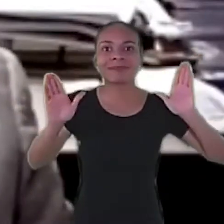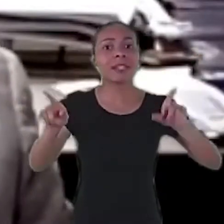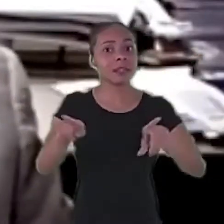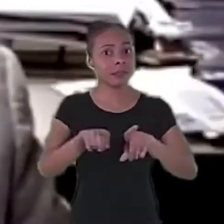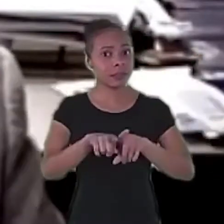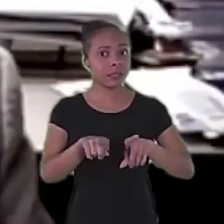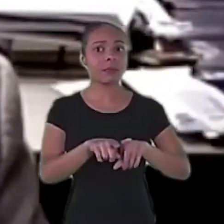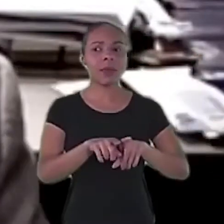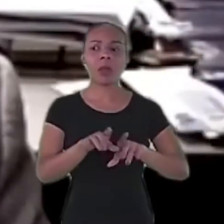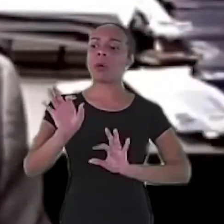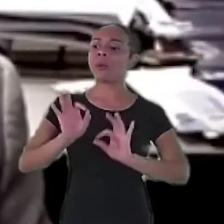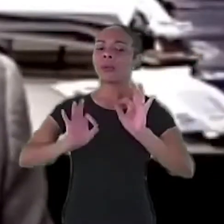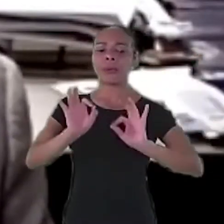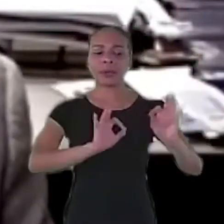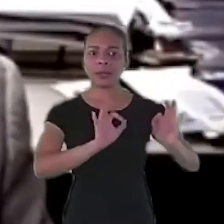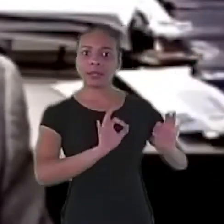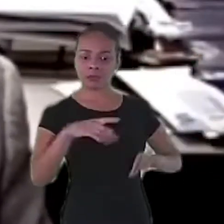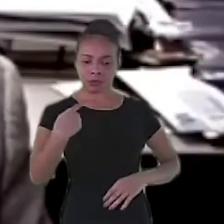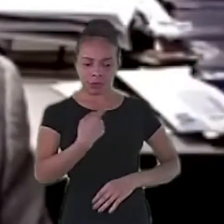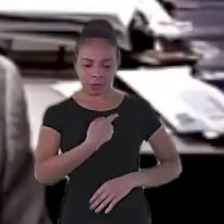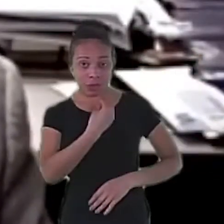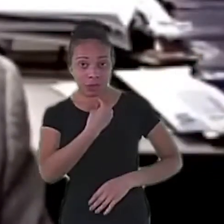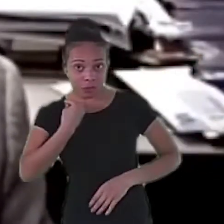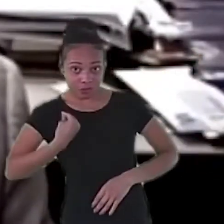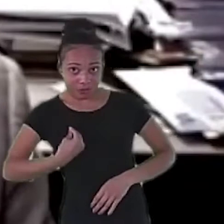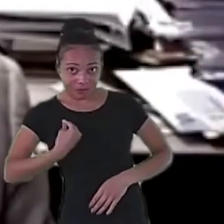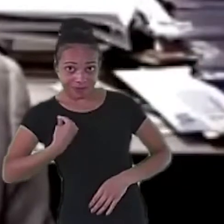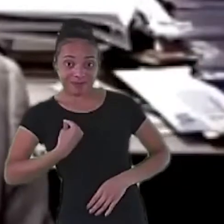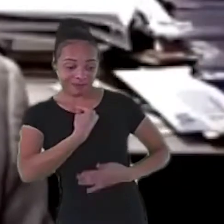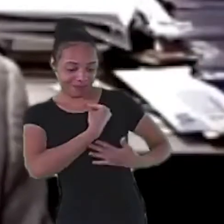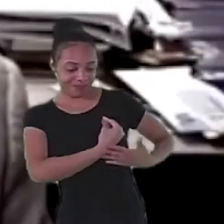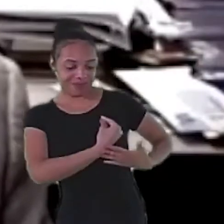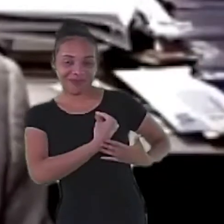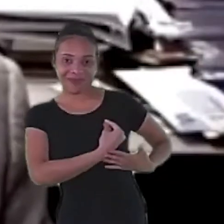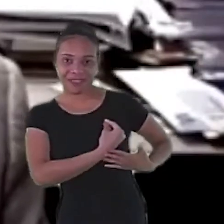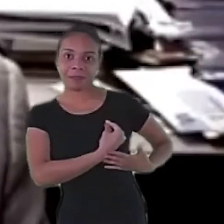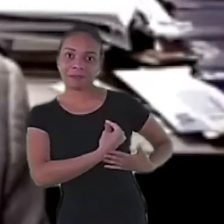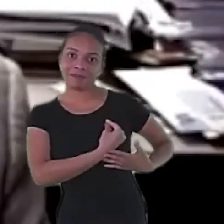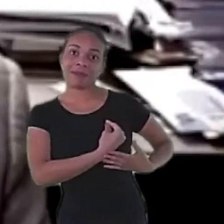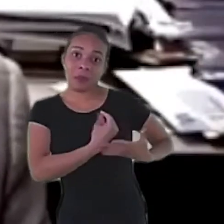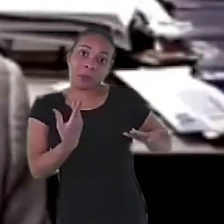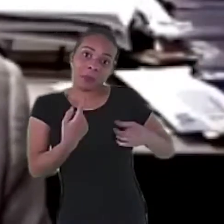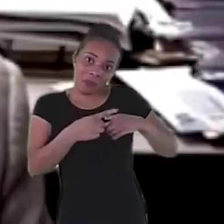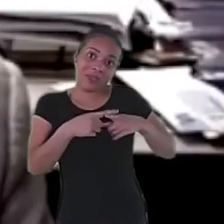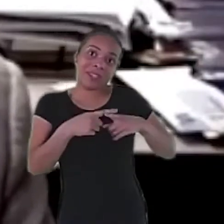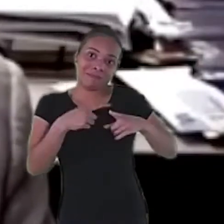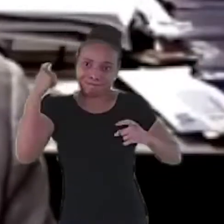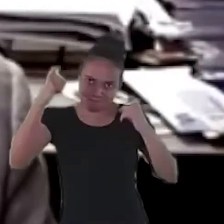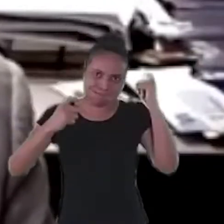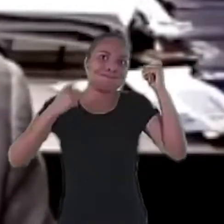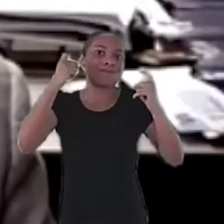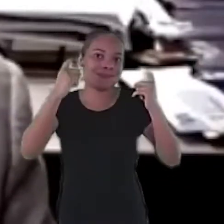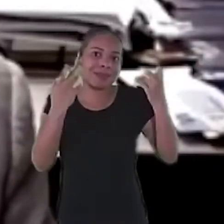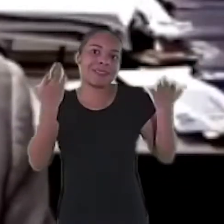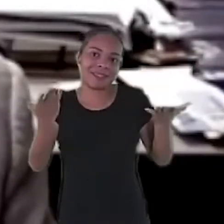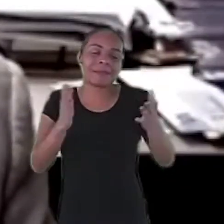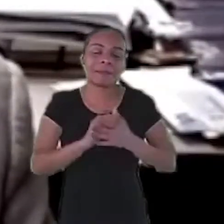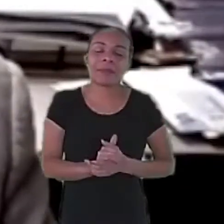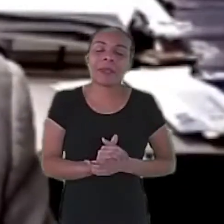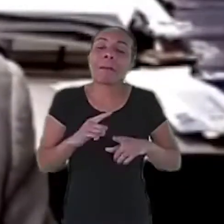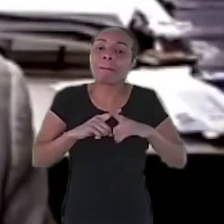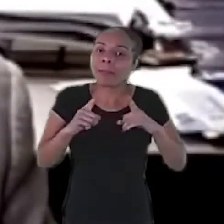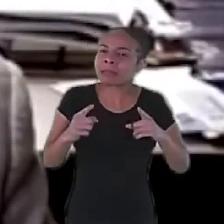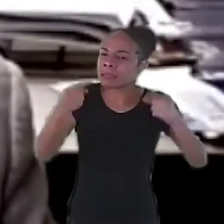cartesiano na organização da nossa vida, porque senão a gente pira. Mas o fato dos desafios serem muito grandes não dizem que nós